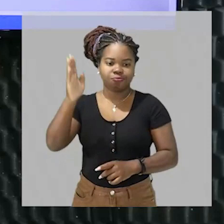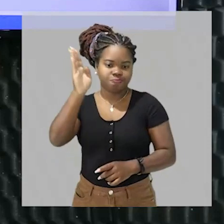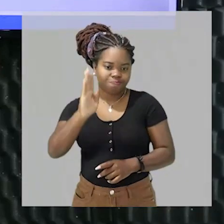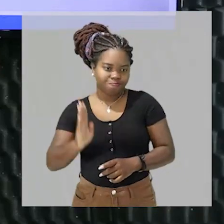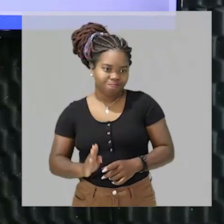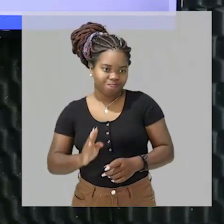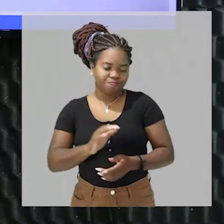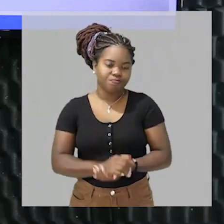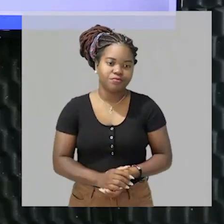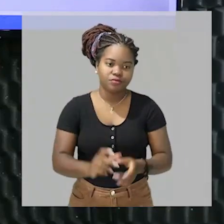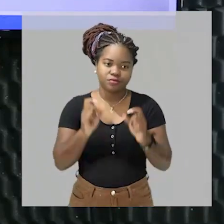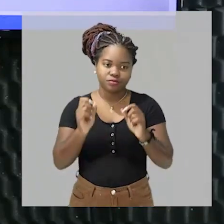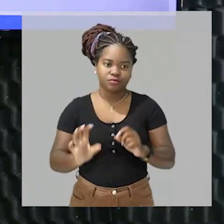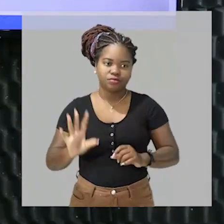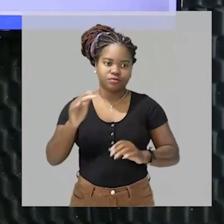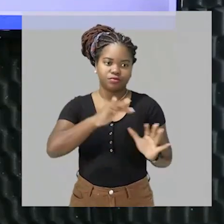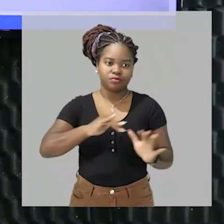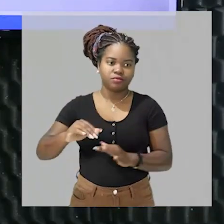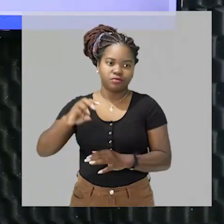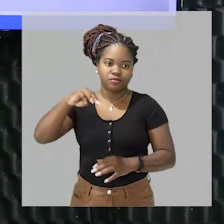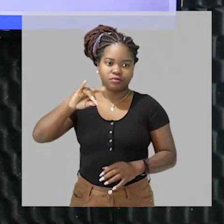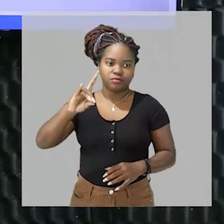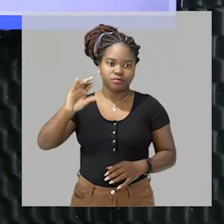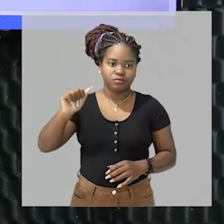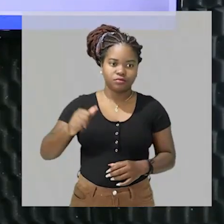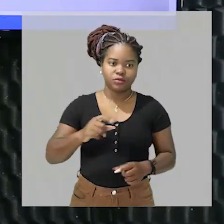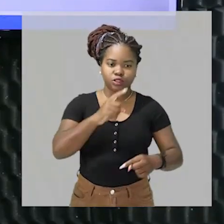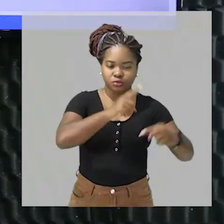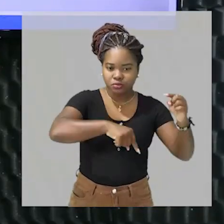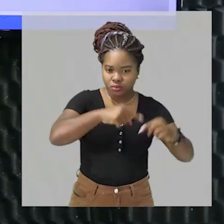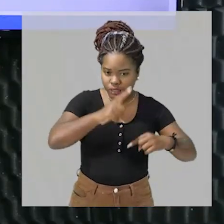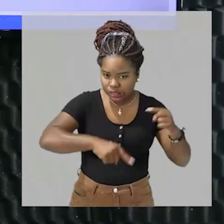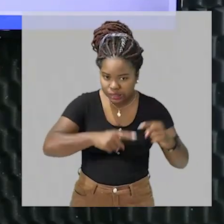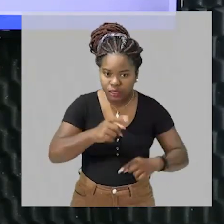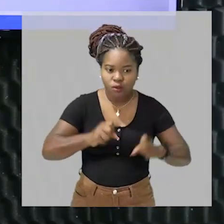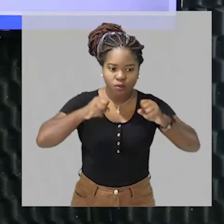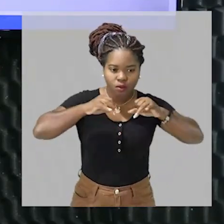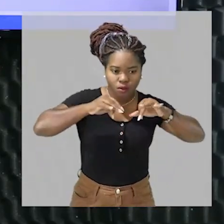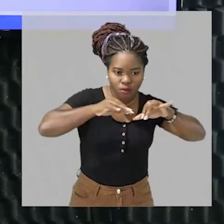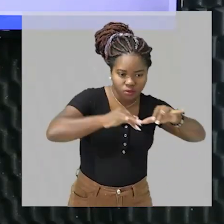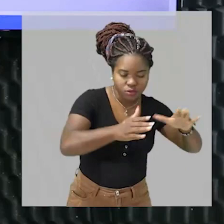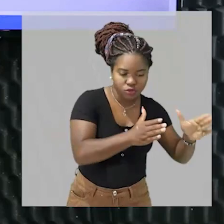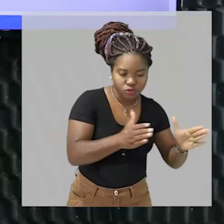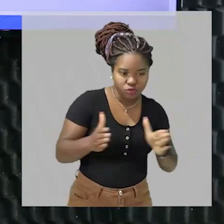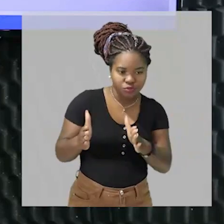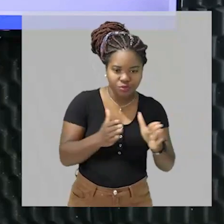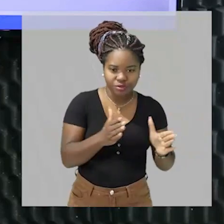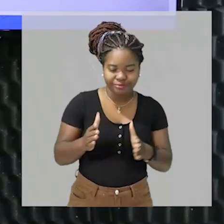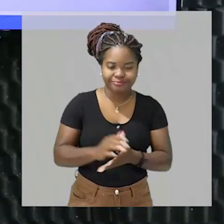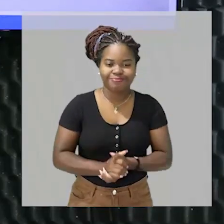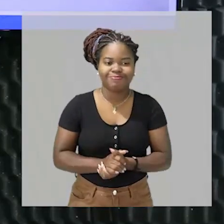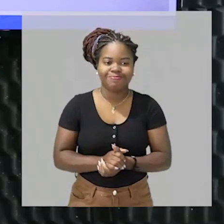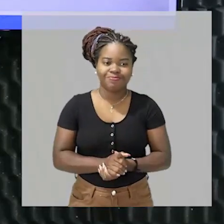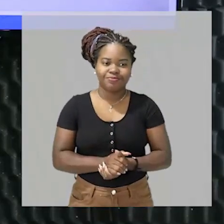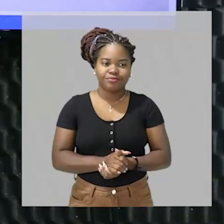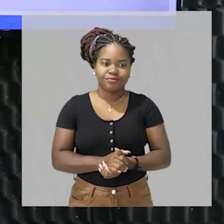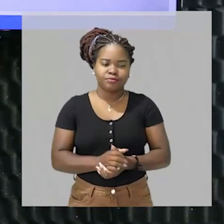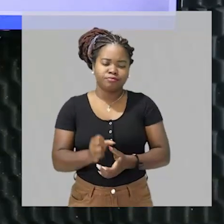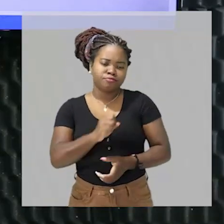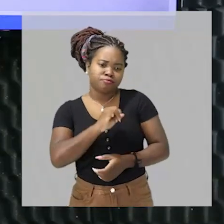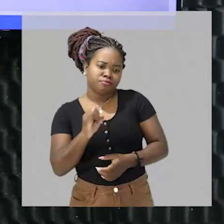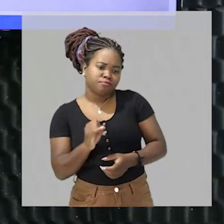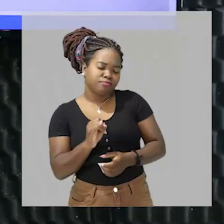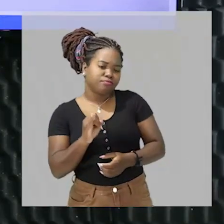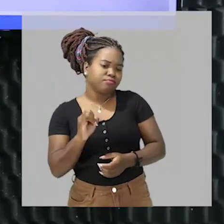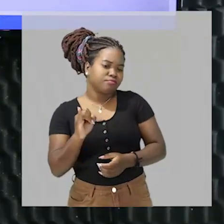mídias. As mídias são os mecanismos, e vocês conhecem, de divulgação de processos em massa, de maneira bem simplória. Então, se a gente for